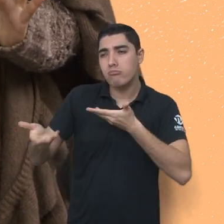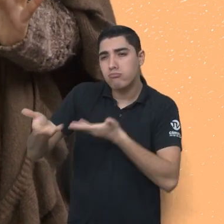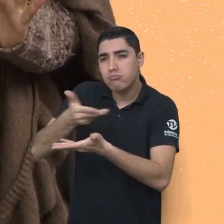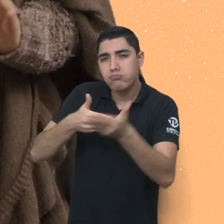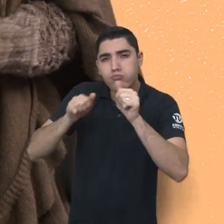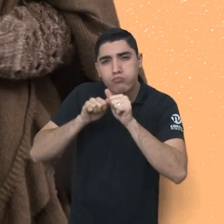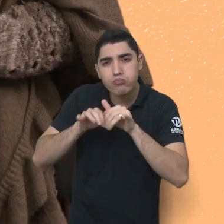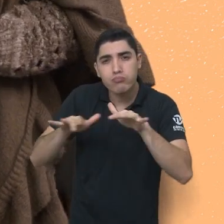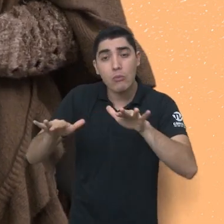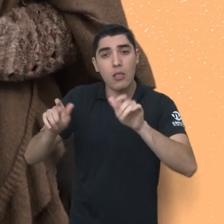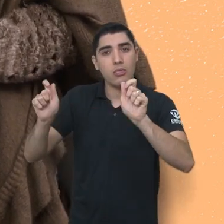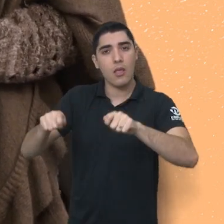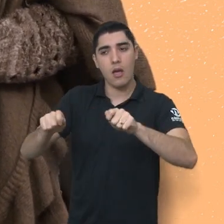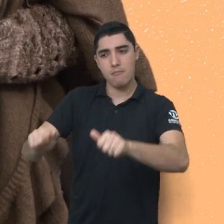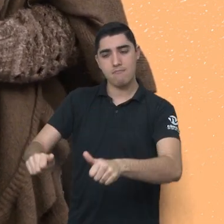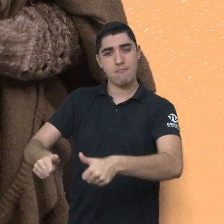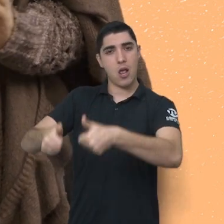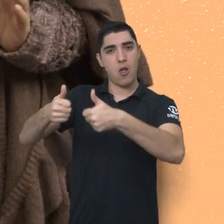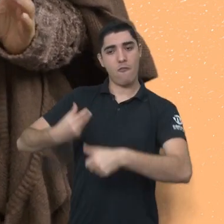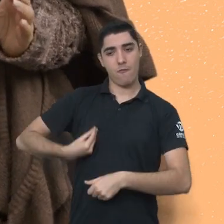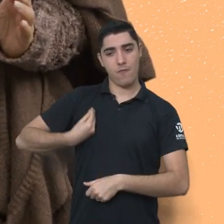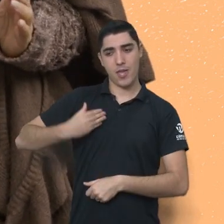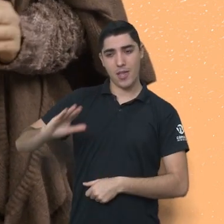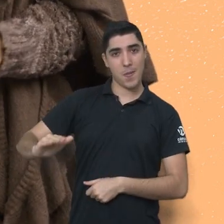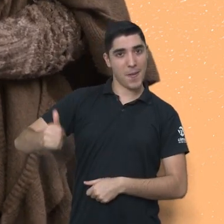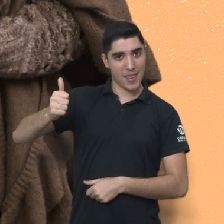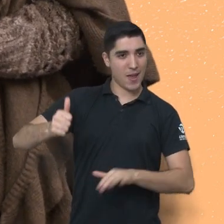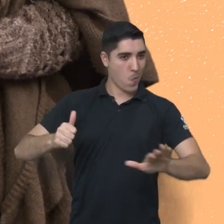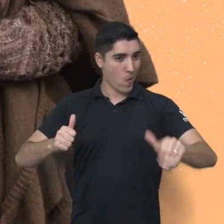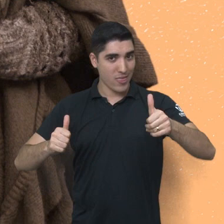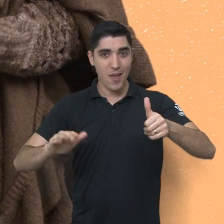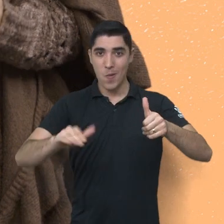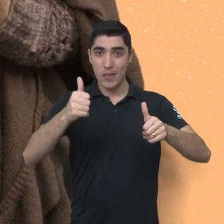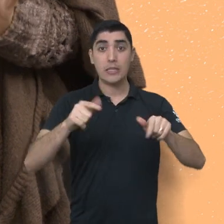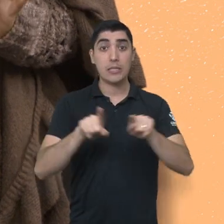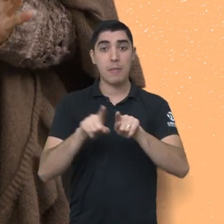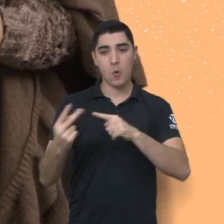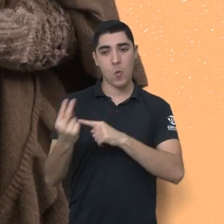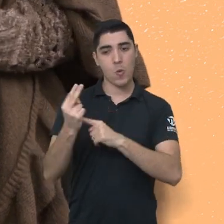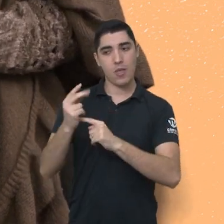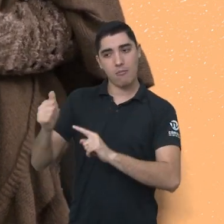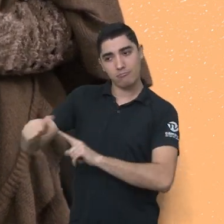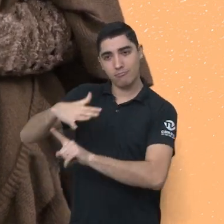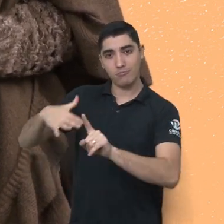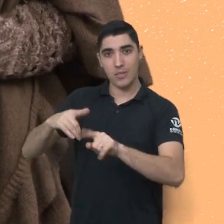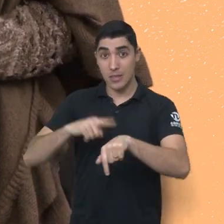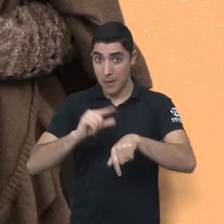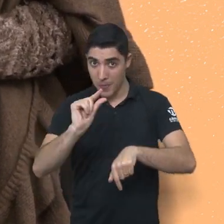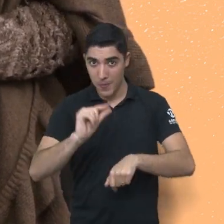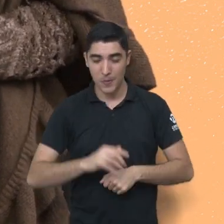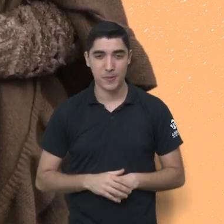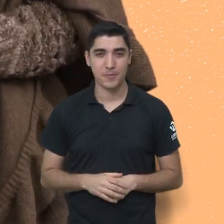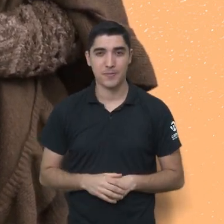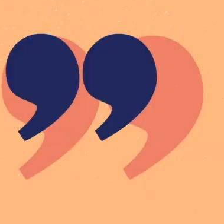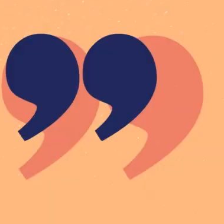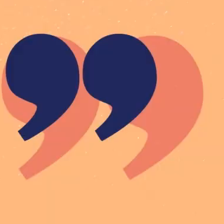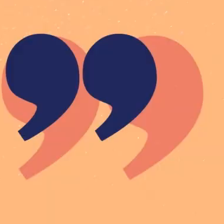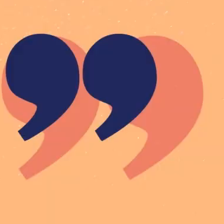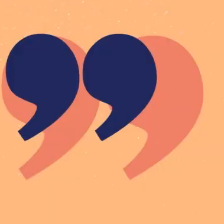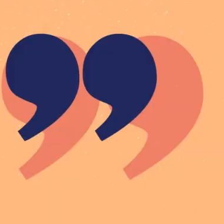linguagem adequada podem contribuir para a qualidade de vida das pessoas e preservar nosso ambiente é daqui a